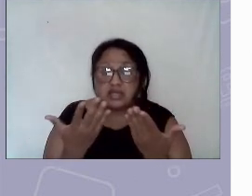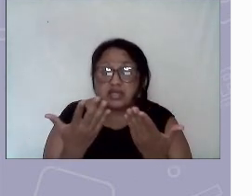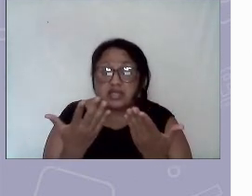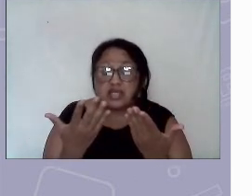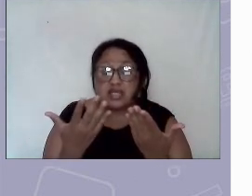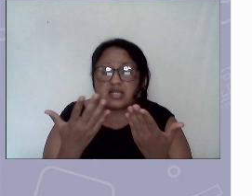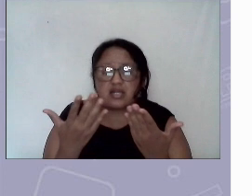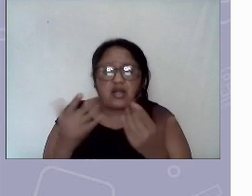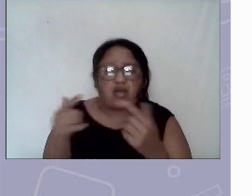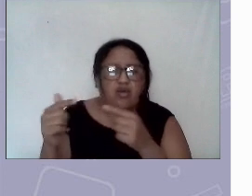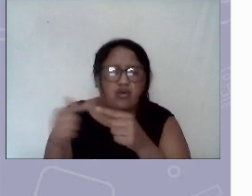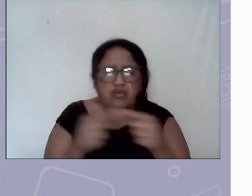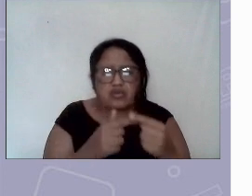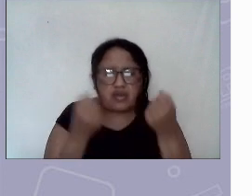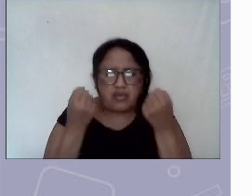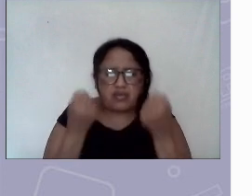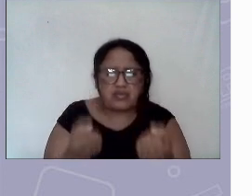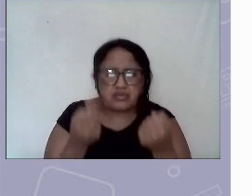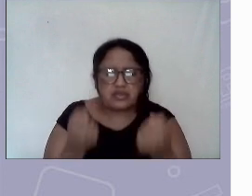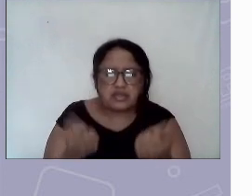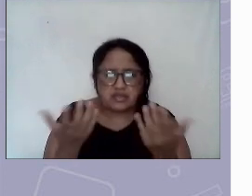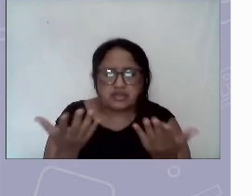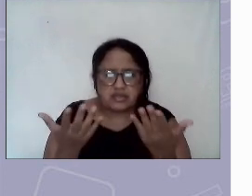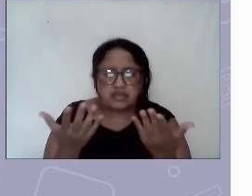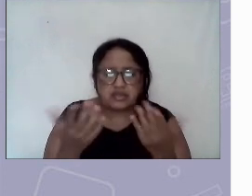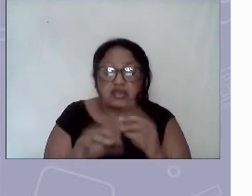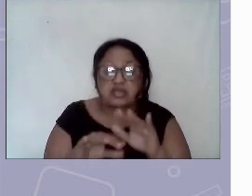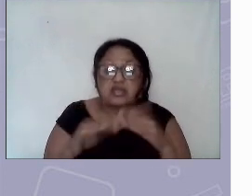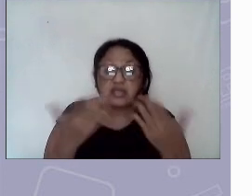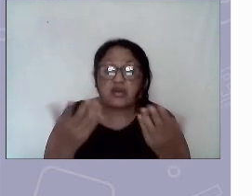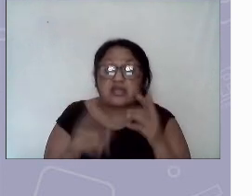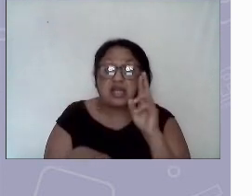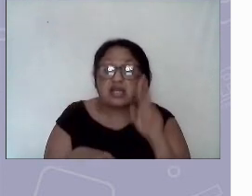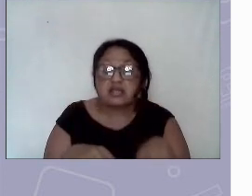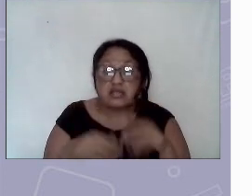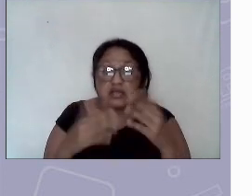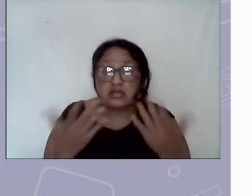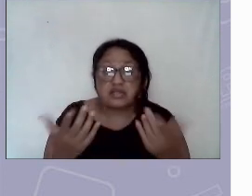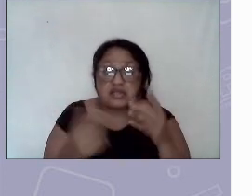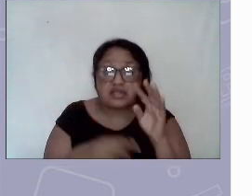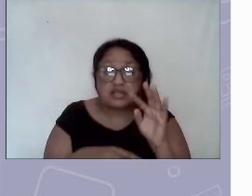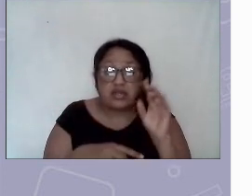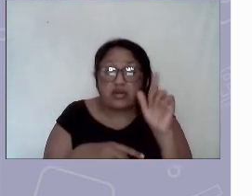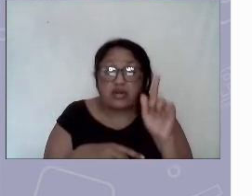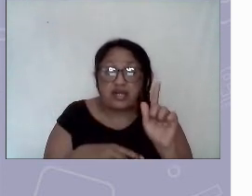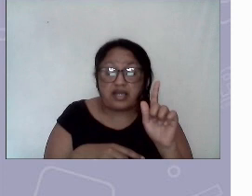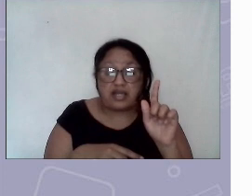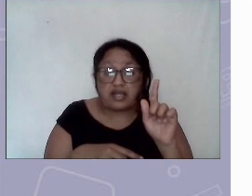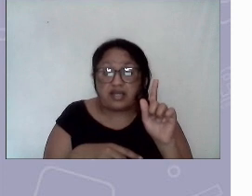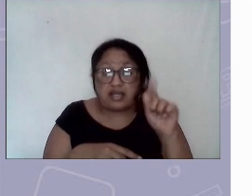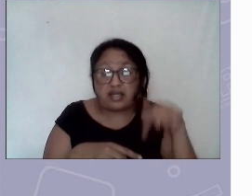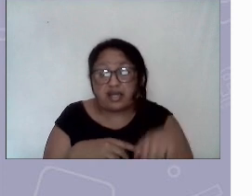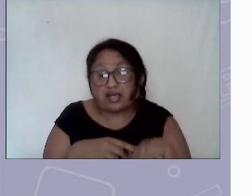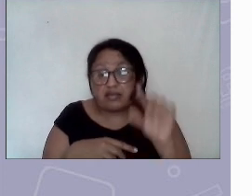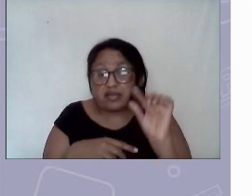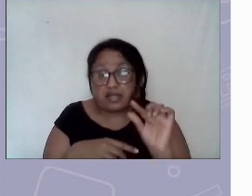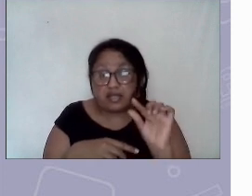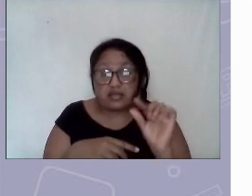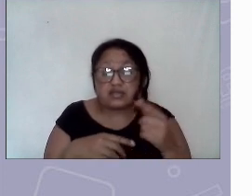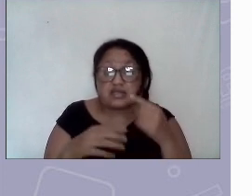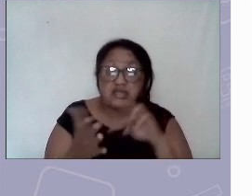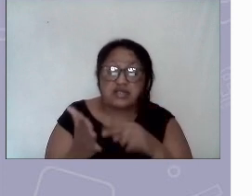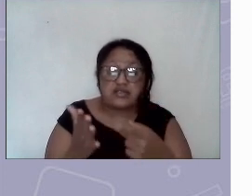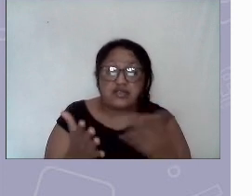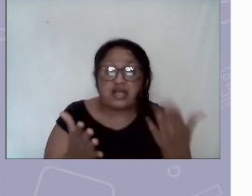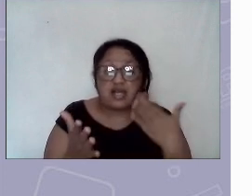essa razão é dada por então você tem que quesinho é a razão entre o calor ou a